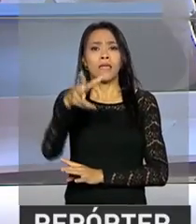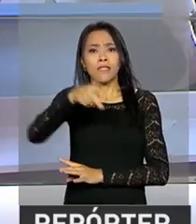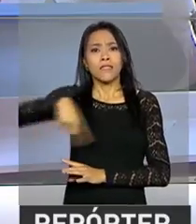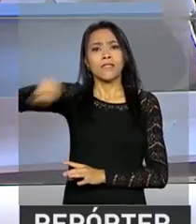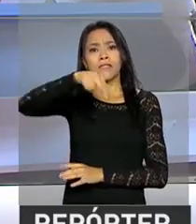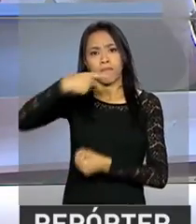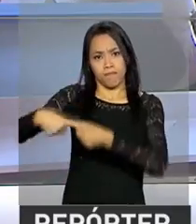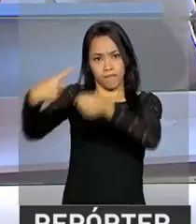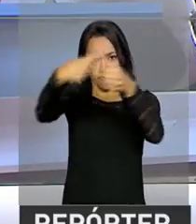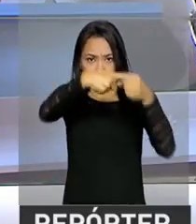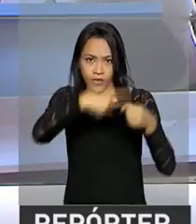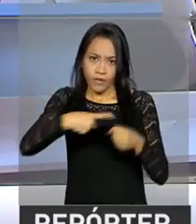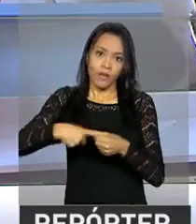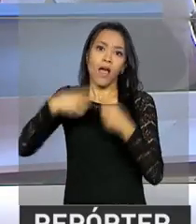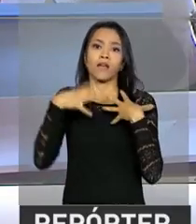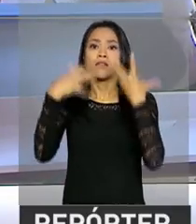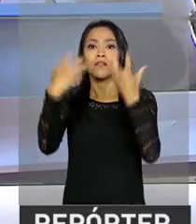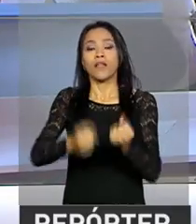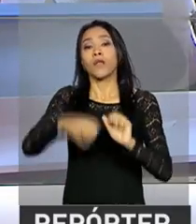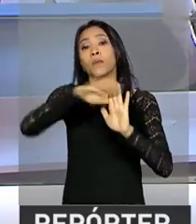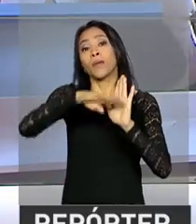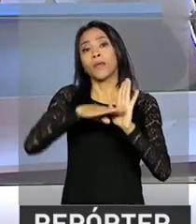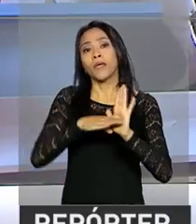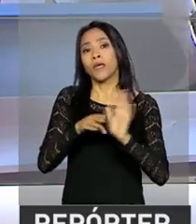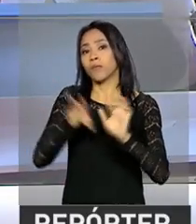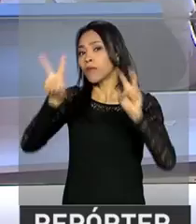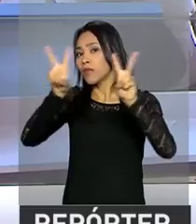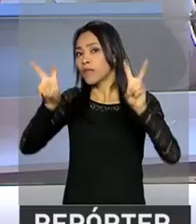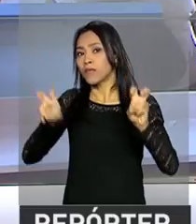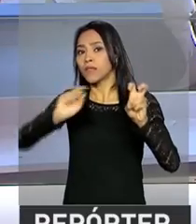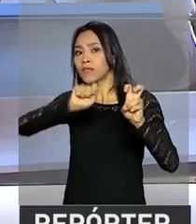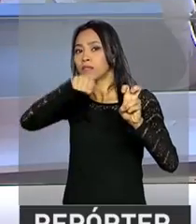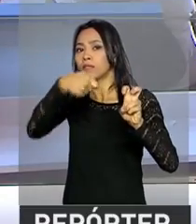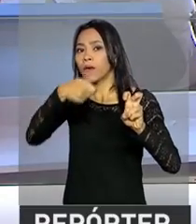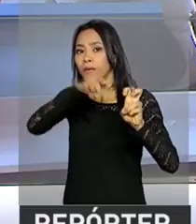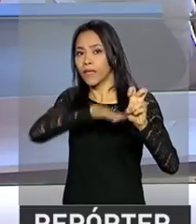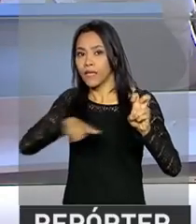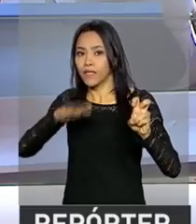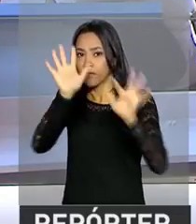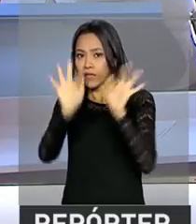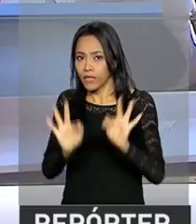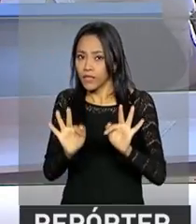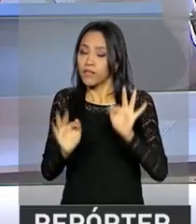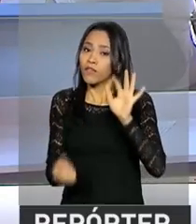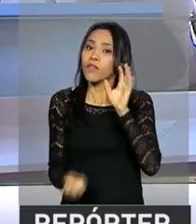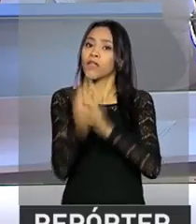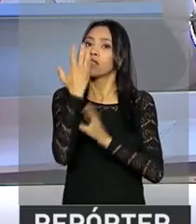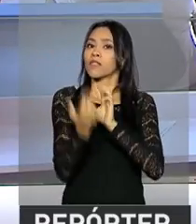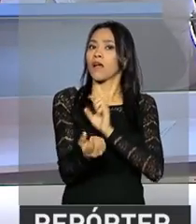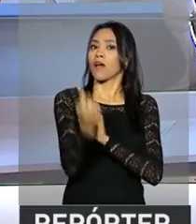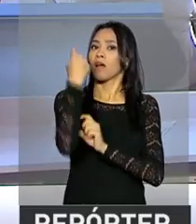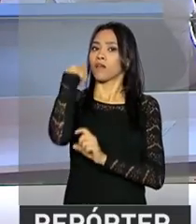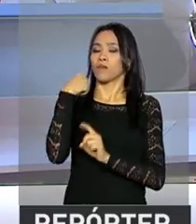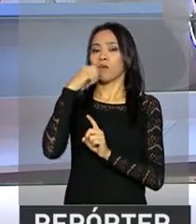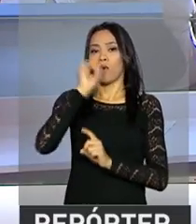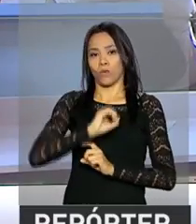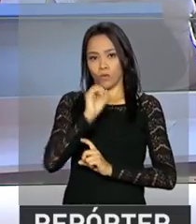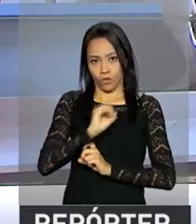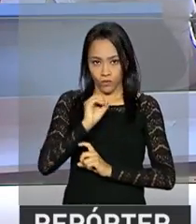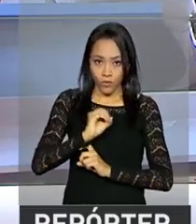prefeituras aderirem ao programa criança feliz a ideia do projeto lançado em outubro do ano passado é